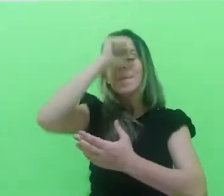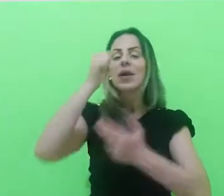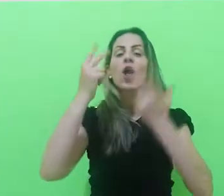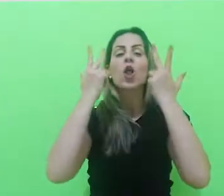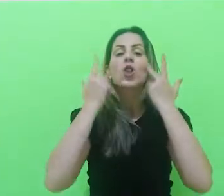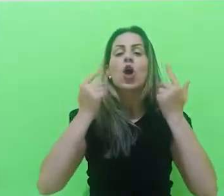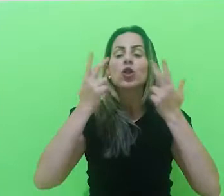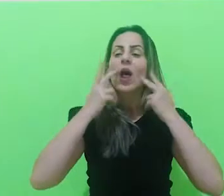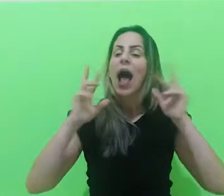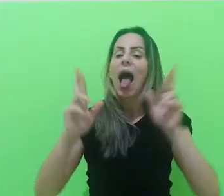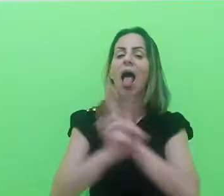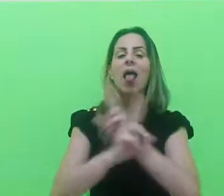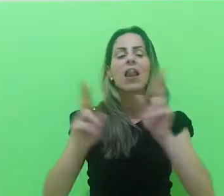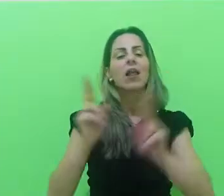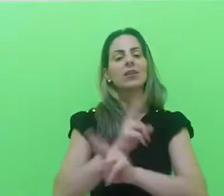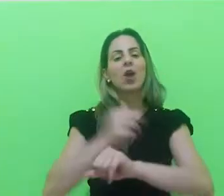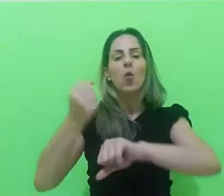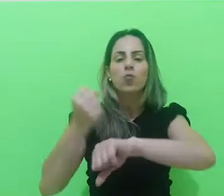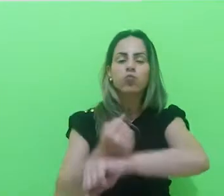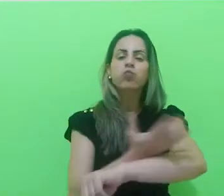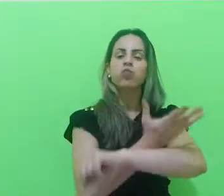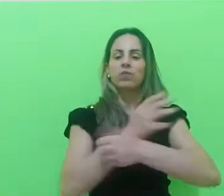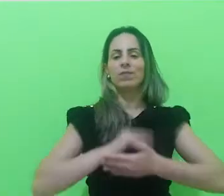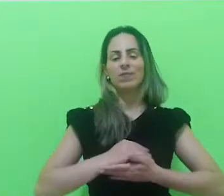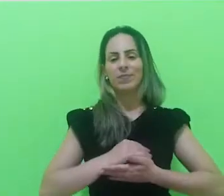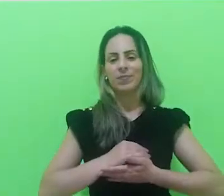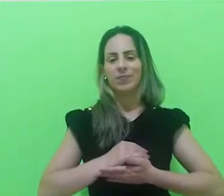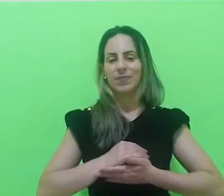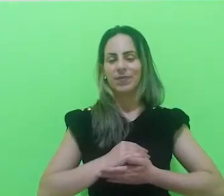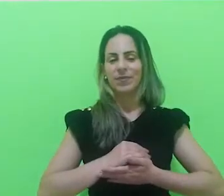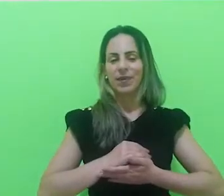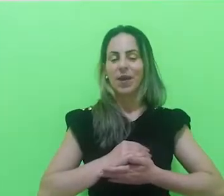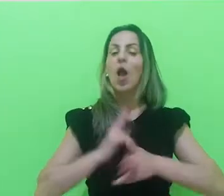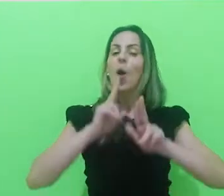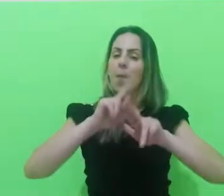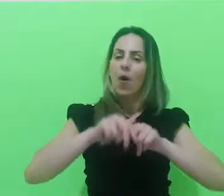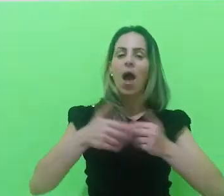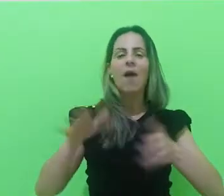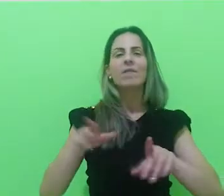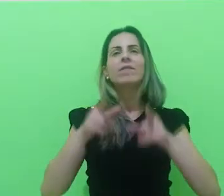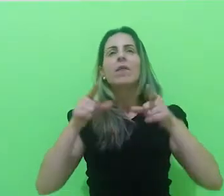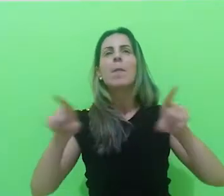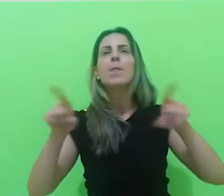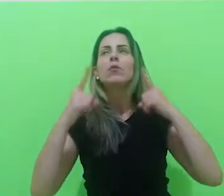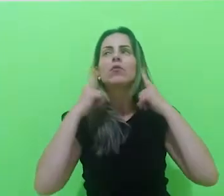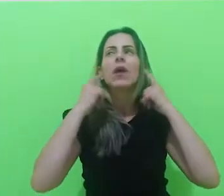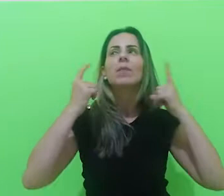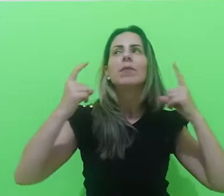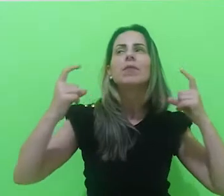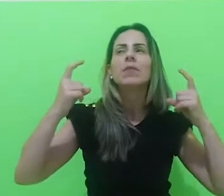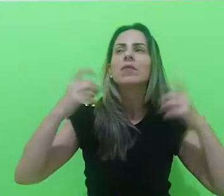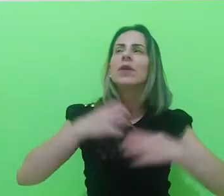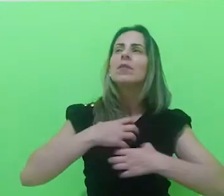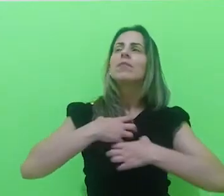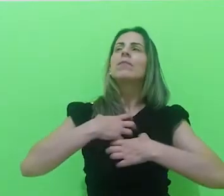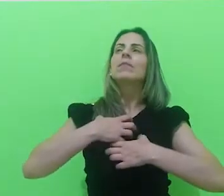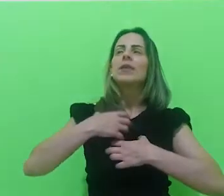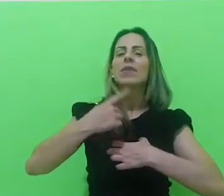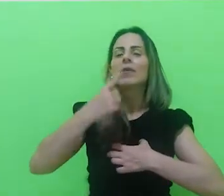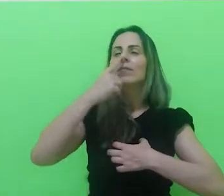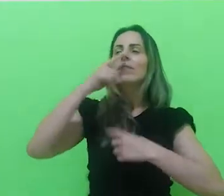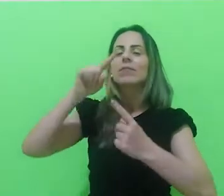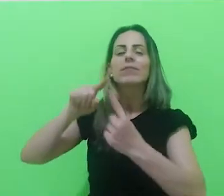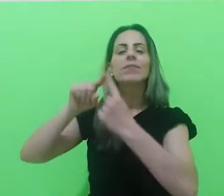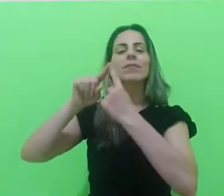uma relação emocional com aquele idioma. Por isso que muitas vezes quando você ouve uma música que você gosta, aquilo vai te aproximando